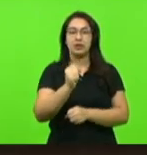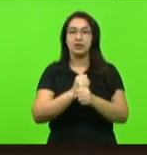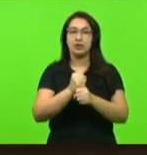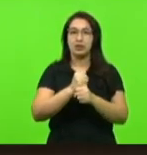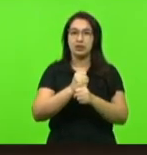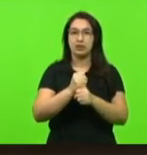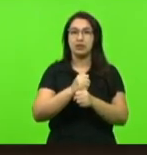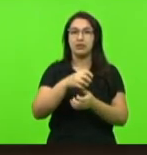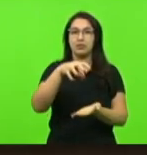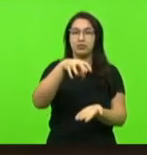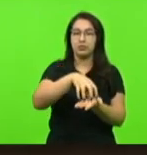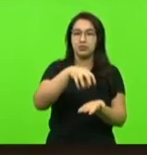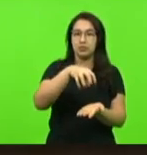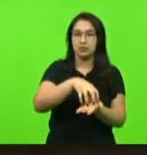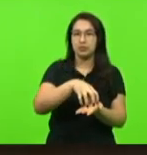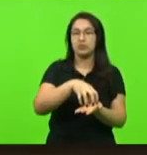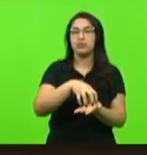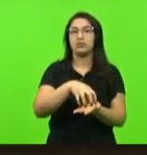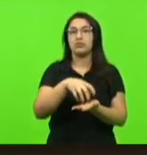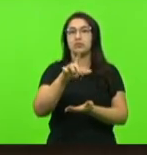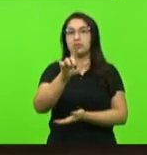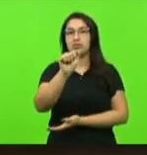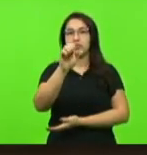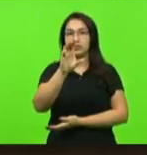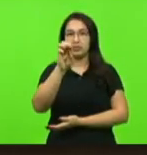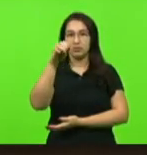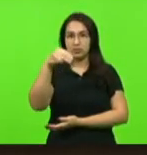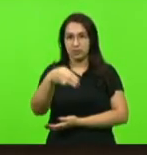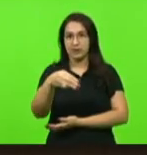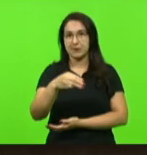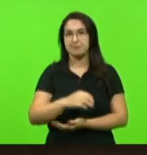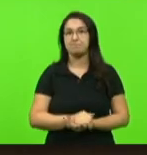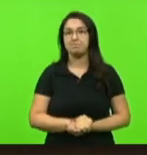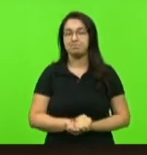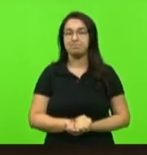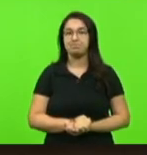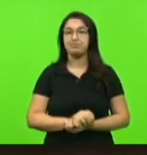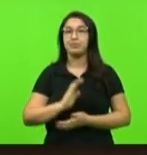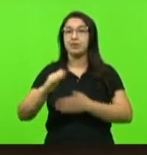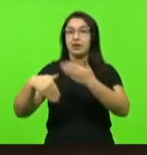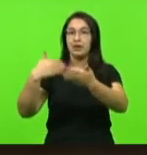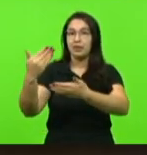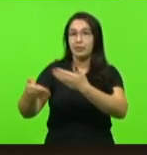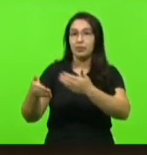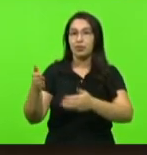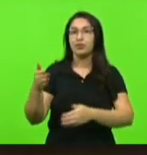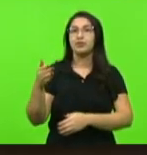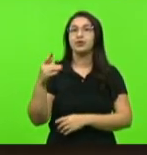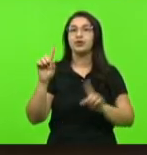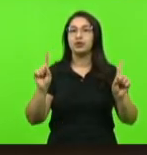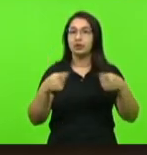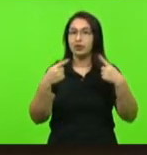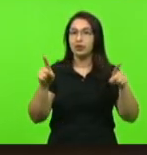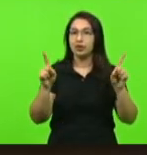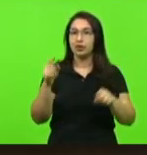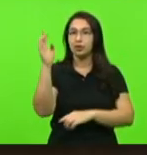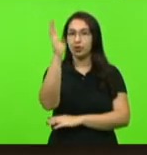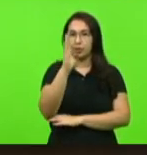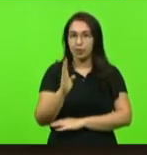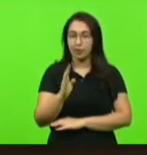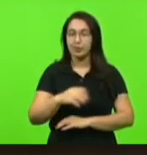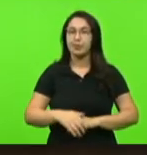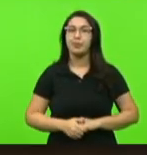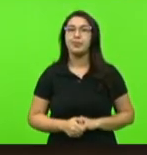Pública de Santa Catarina, o LACEM. Momento seguinte, houve a execução do hino nacional. Prosseguindo, o senhor